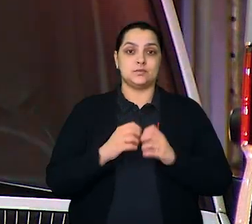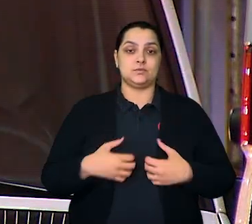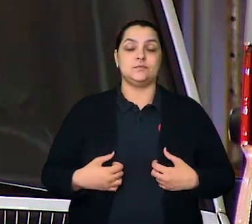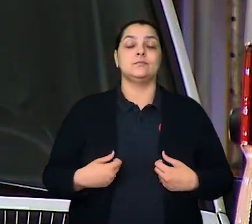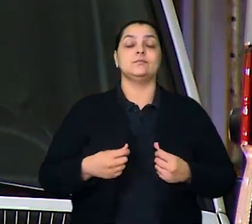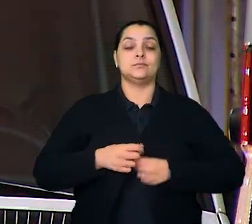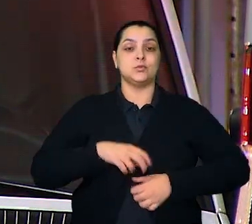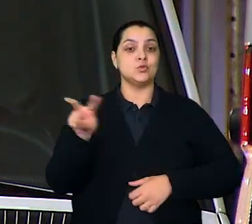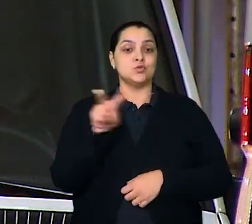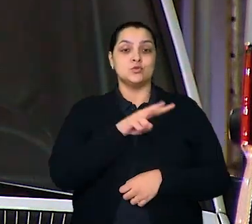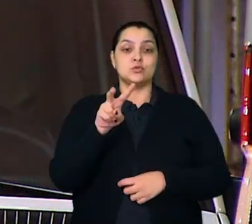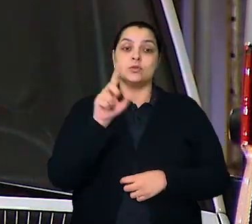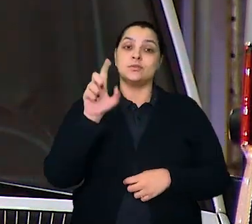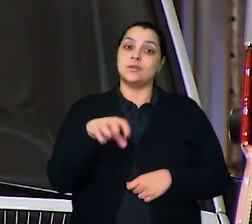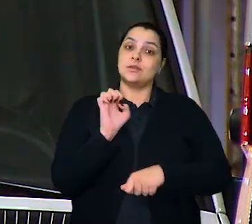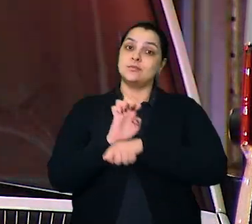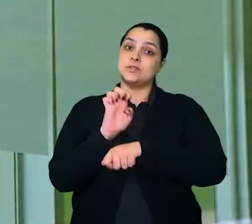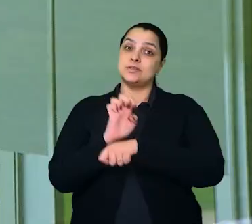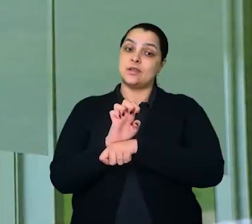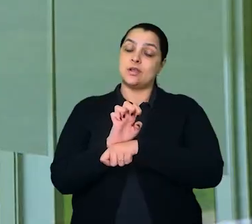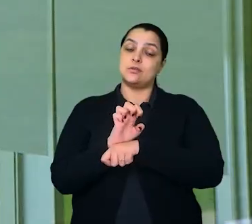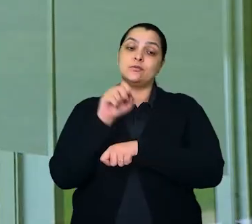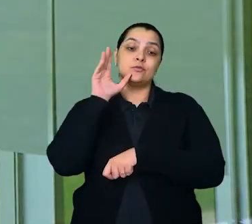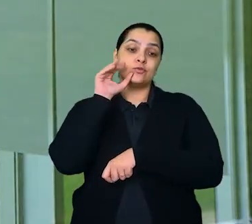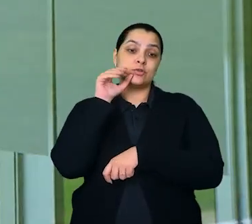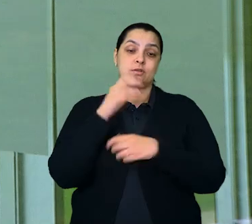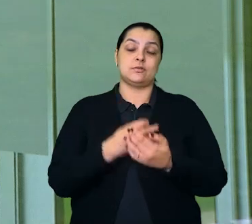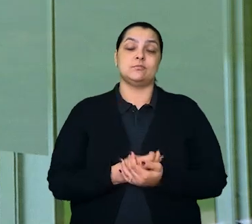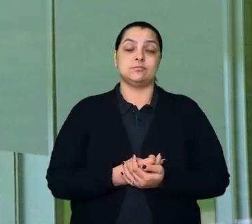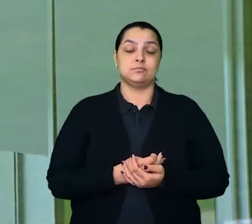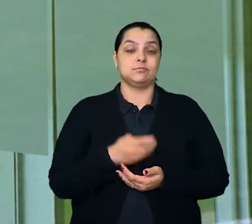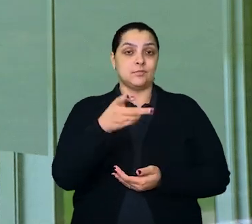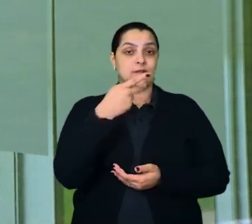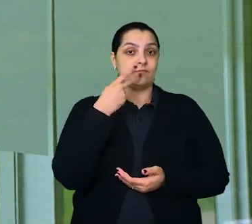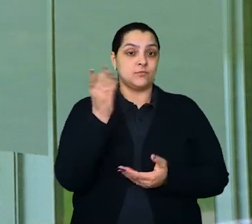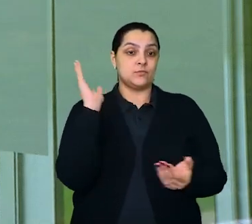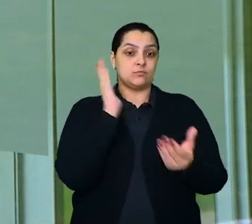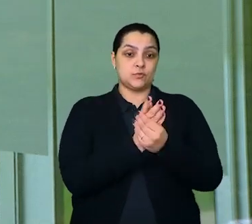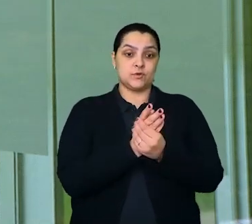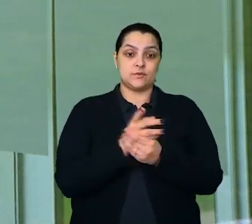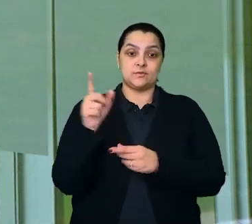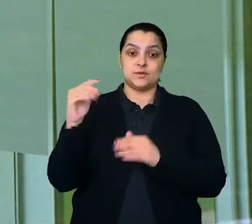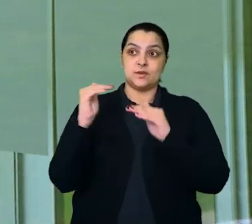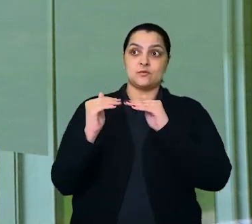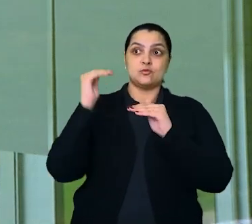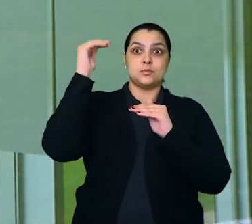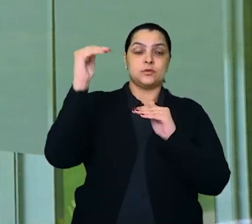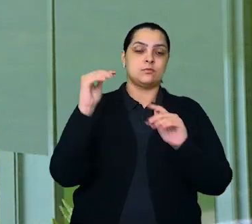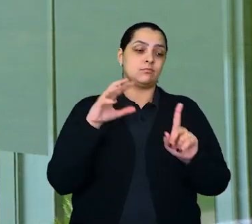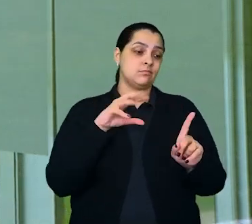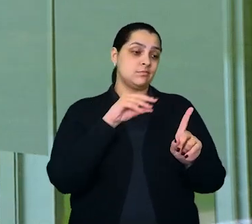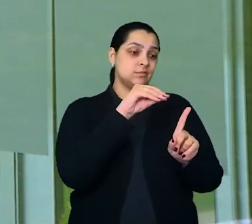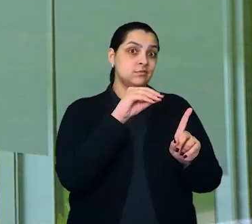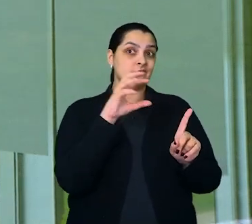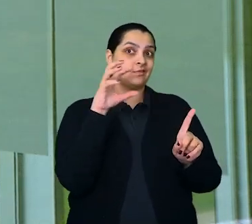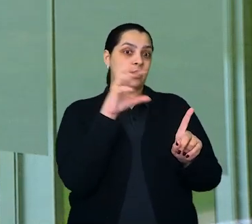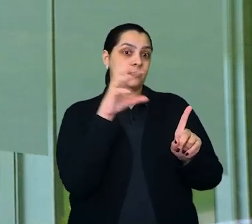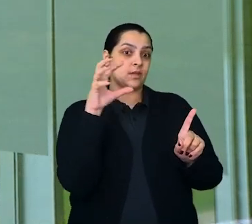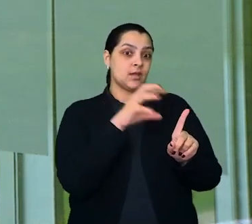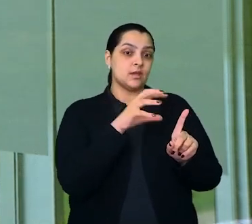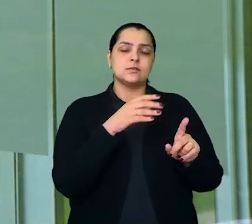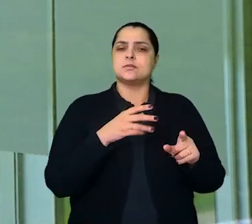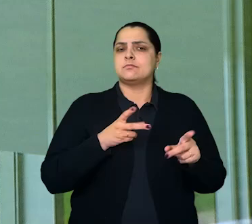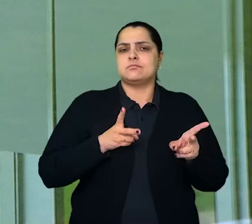são servidores estatutários do município. A mulher contou no processo que o superior cometia abusos e ameaças de